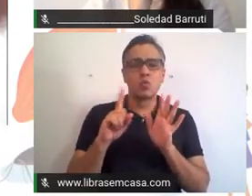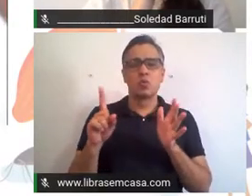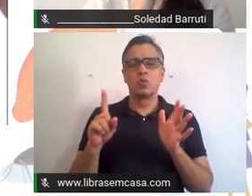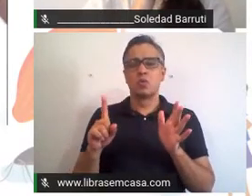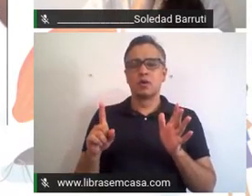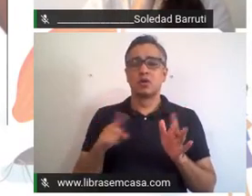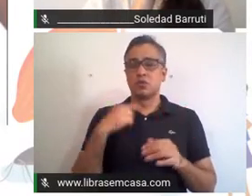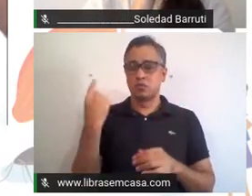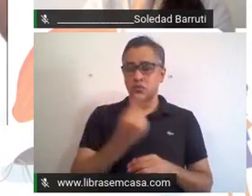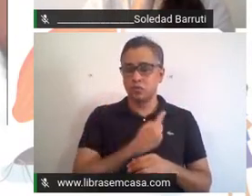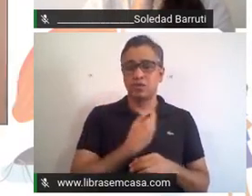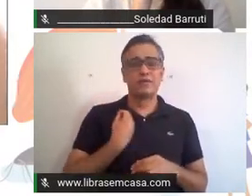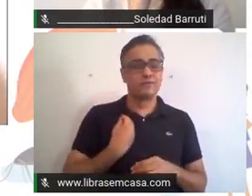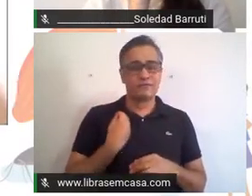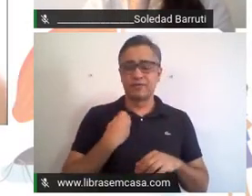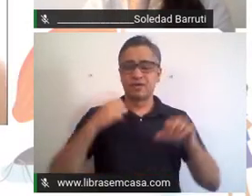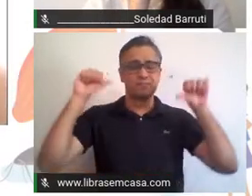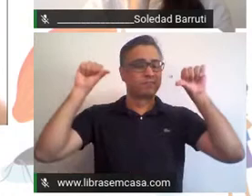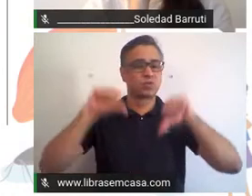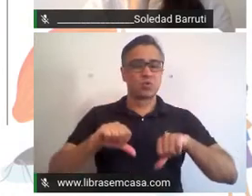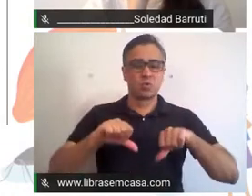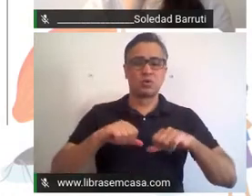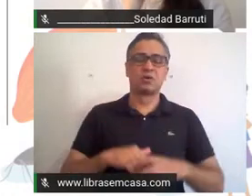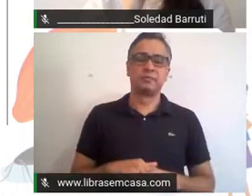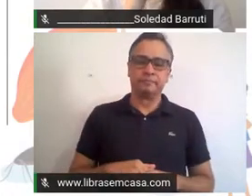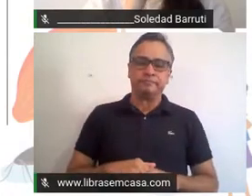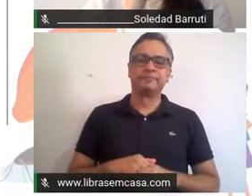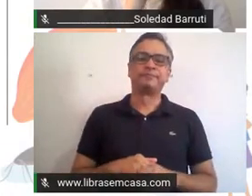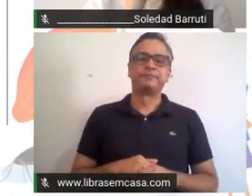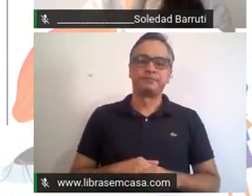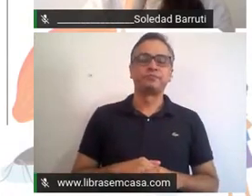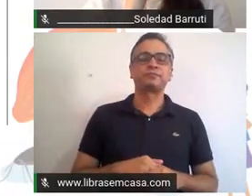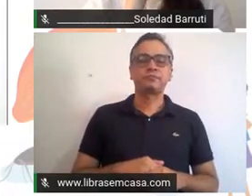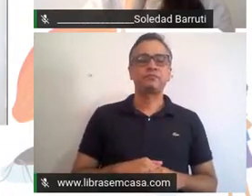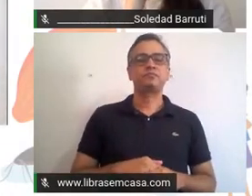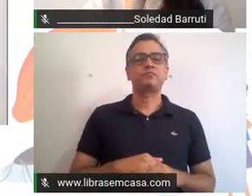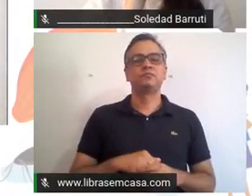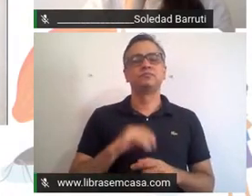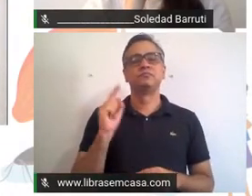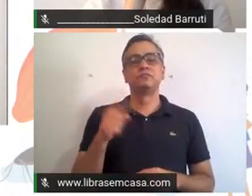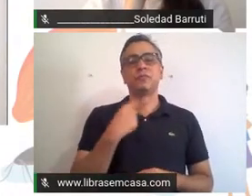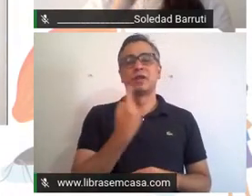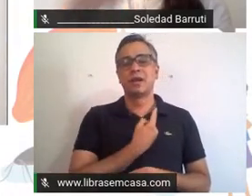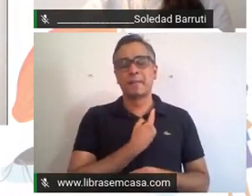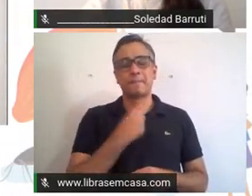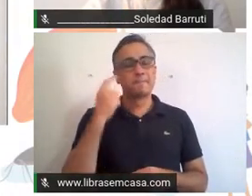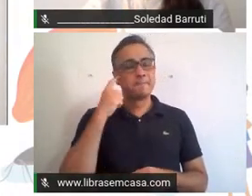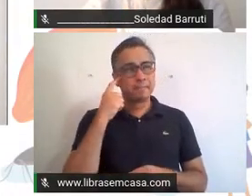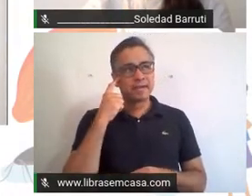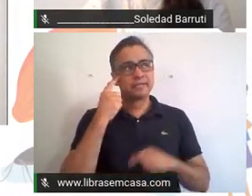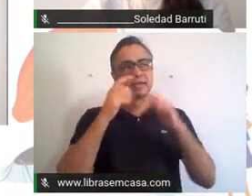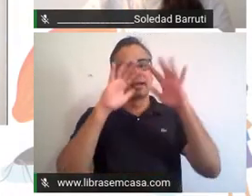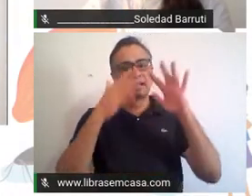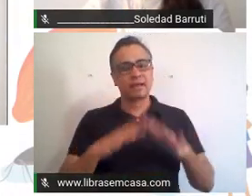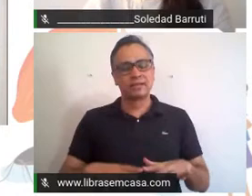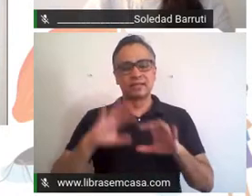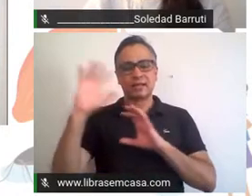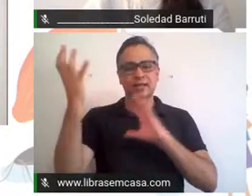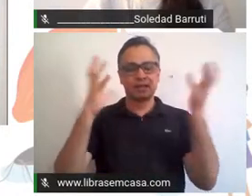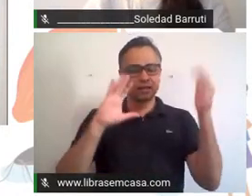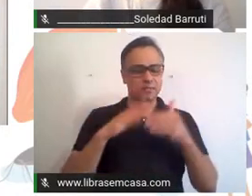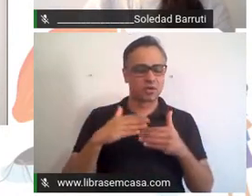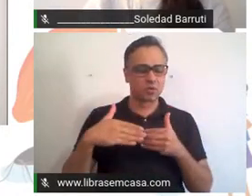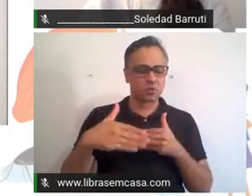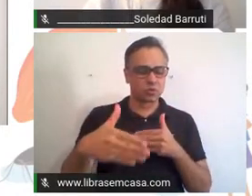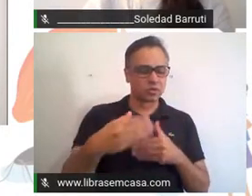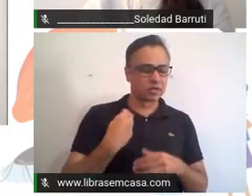a nossa vida piora, né? E quando a gente pensa em crise climática e consequências dela, não só a nossa vida